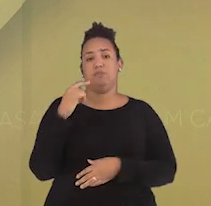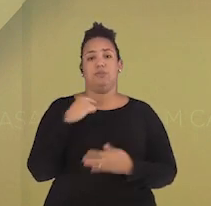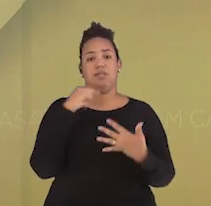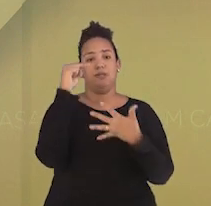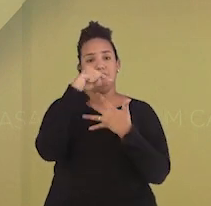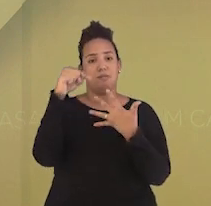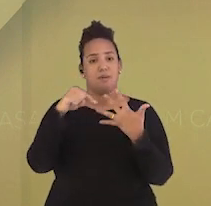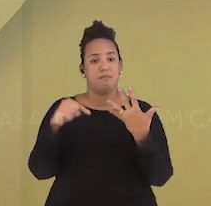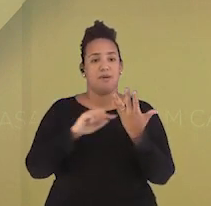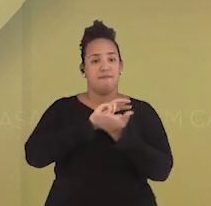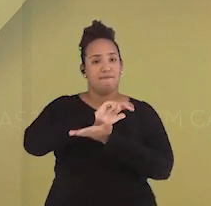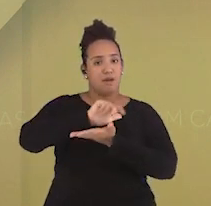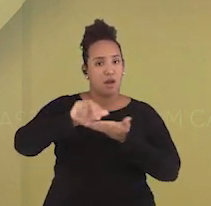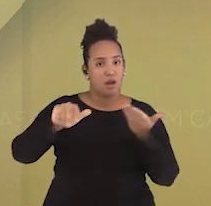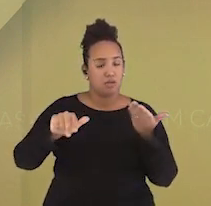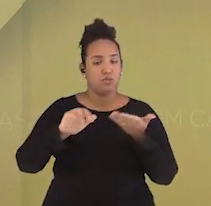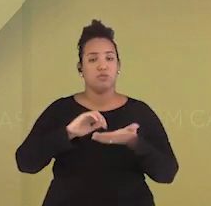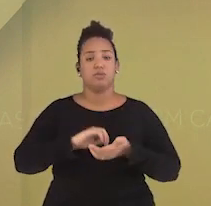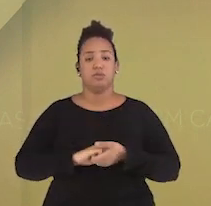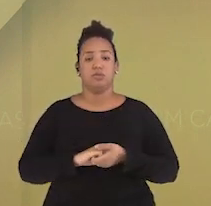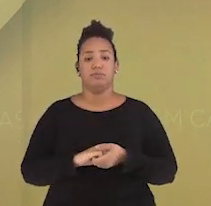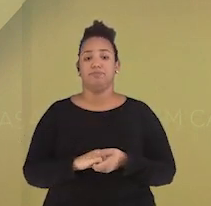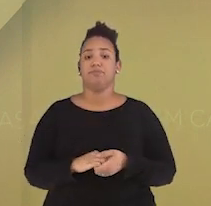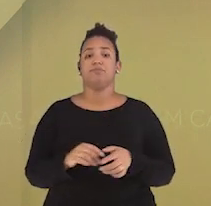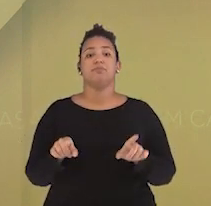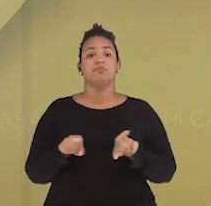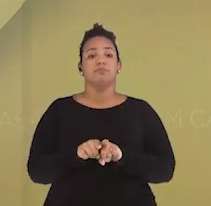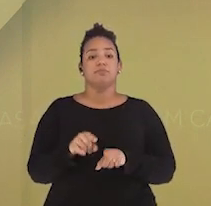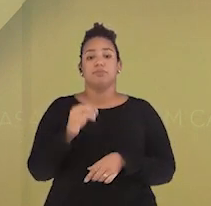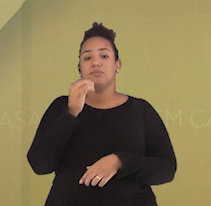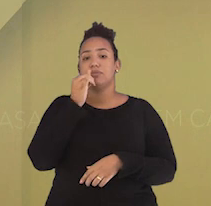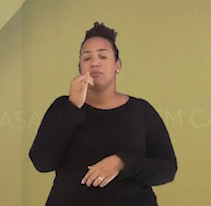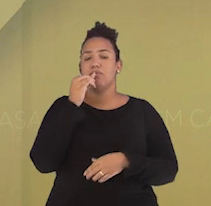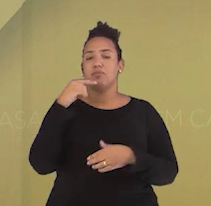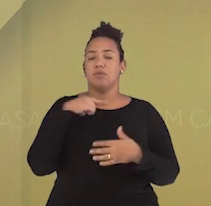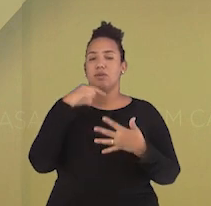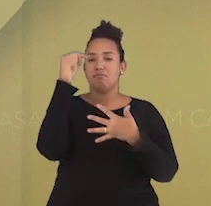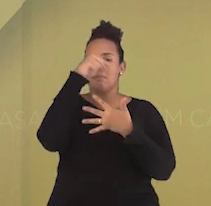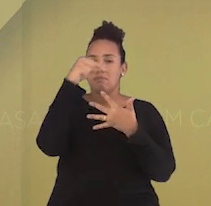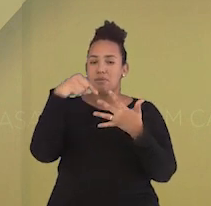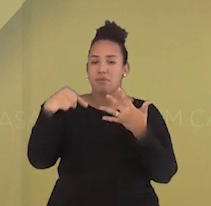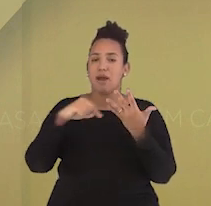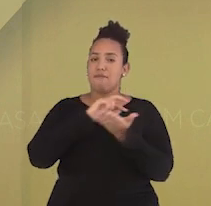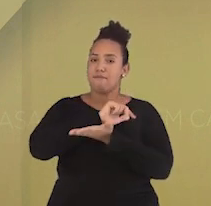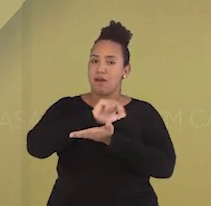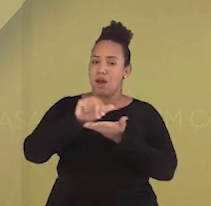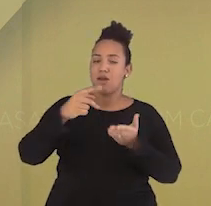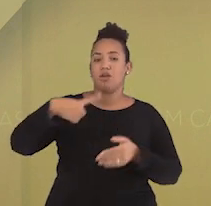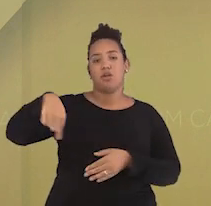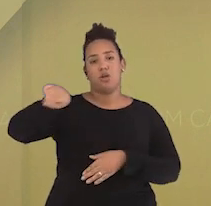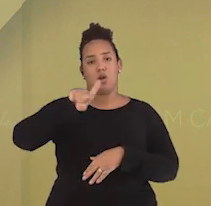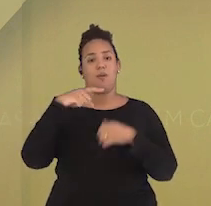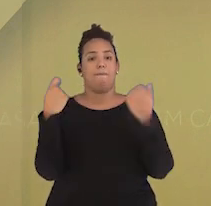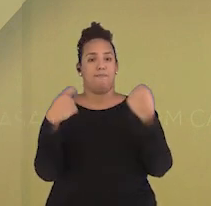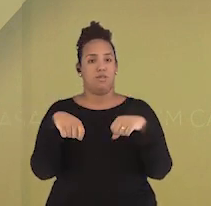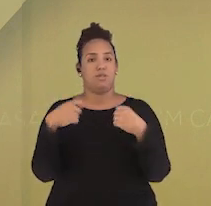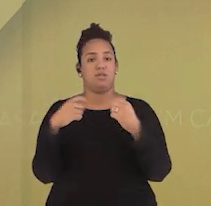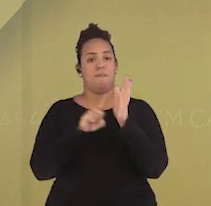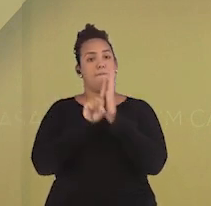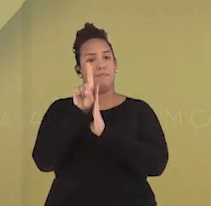fatores. E quando se fala de dinâmica, são esses vários aspectos que precisamos considerar e